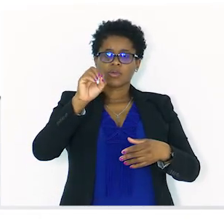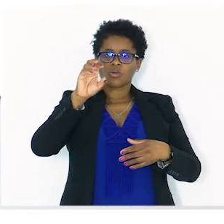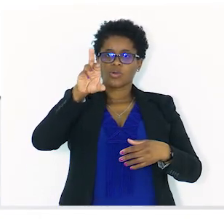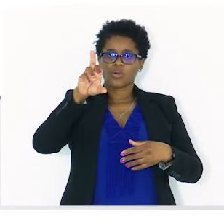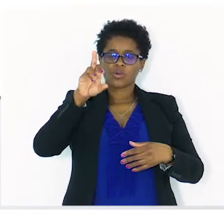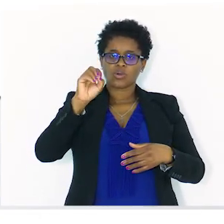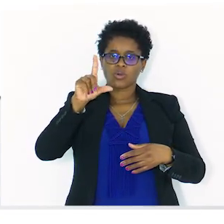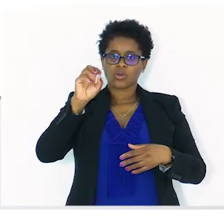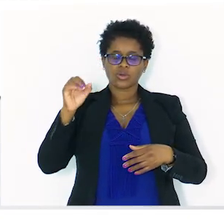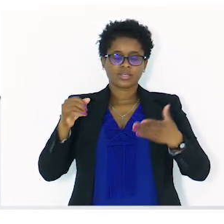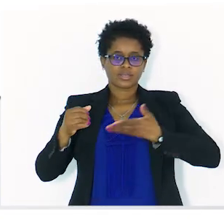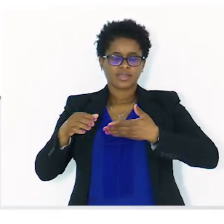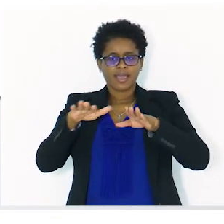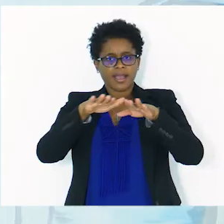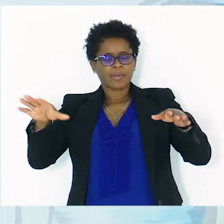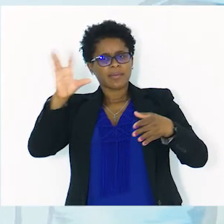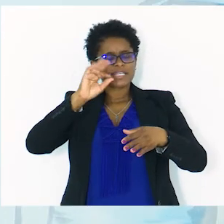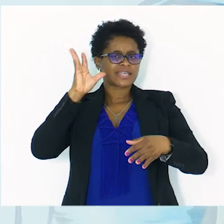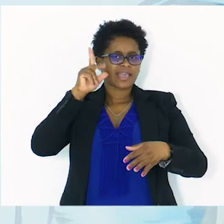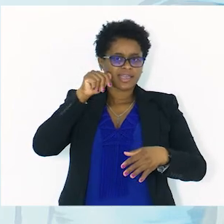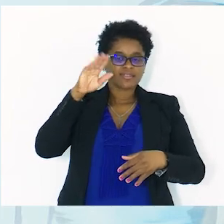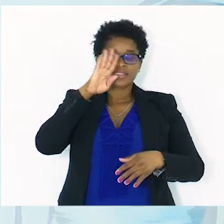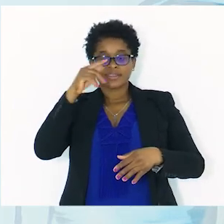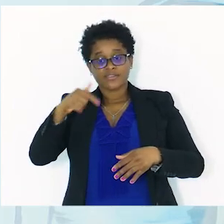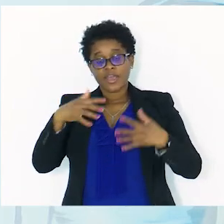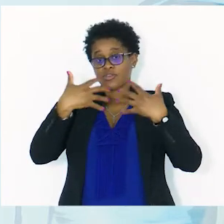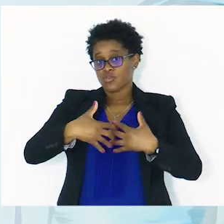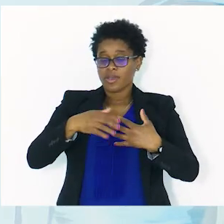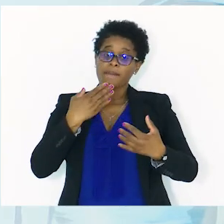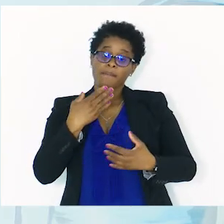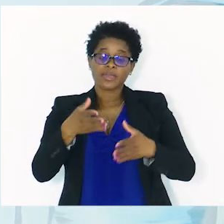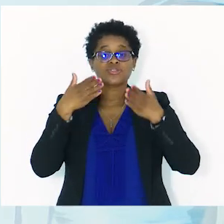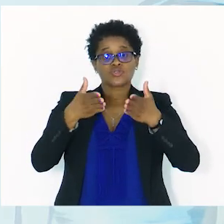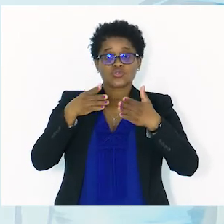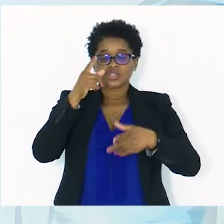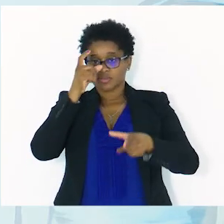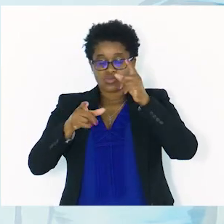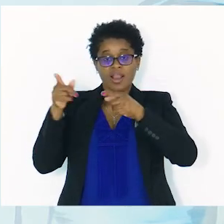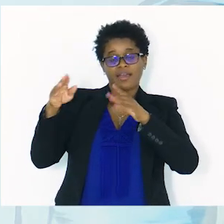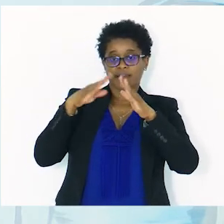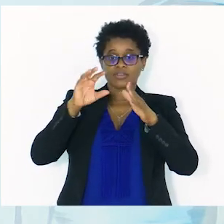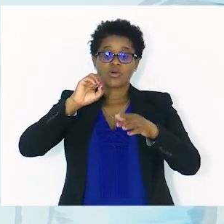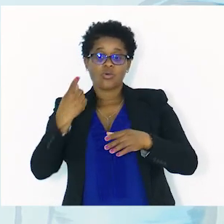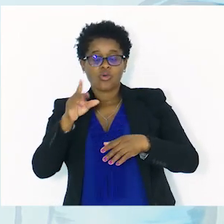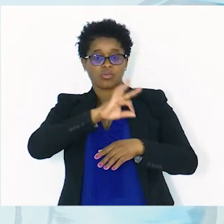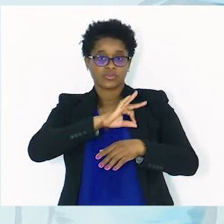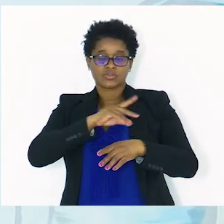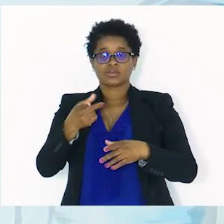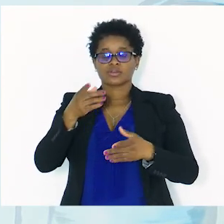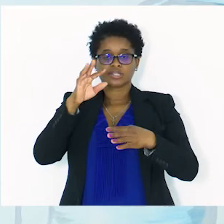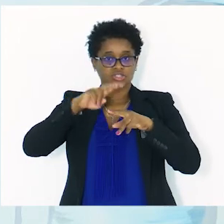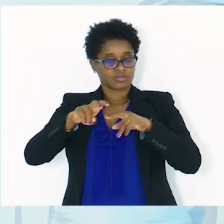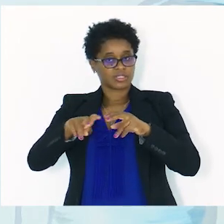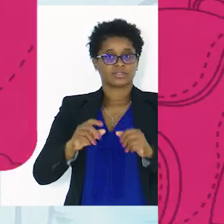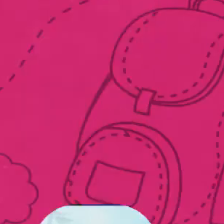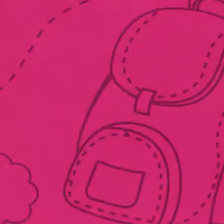a camada mais quente. Se tiverem dúvidas, peçam ajuda a alguém lá em casa ou então ao professor da